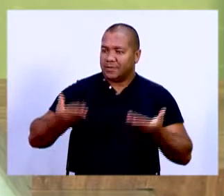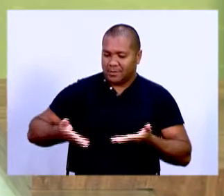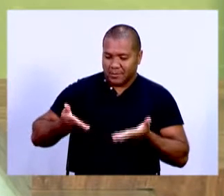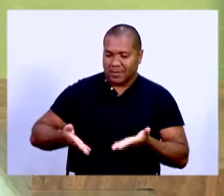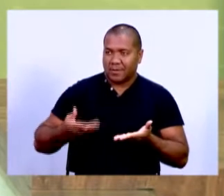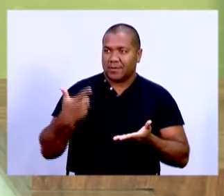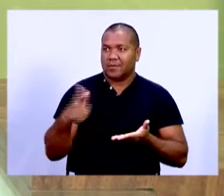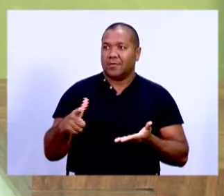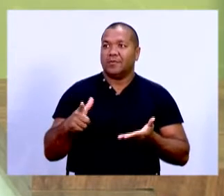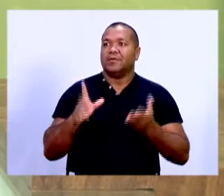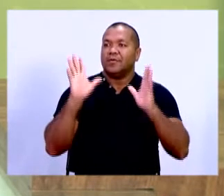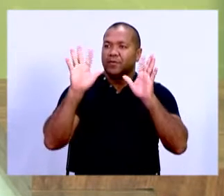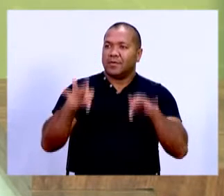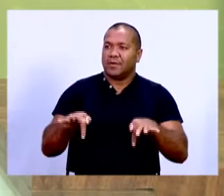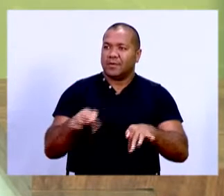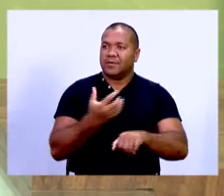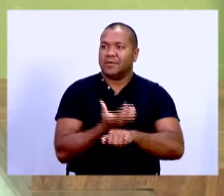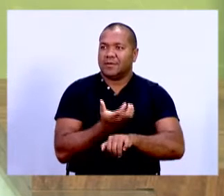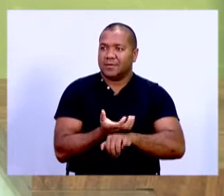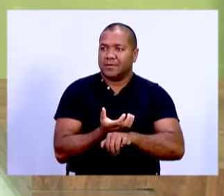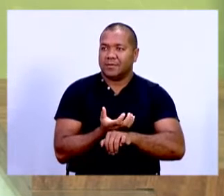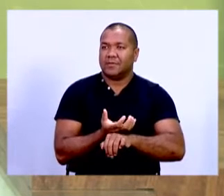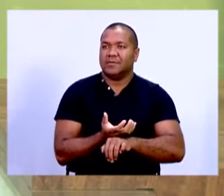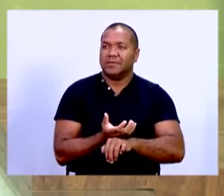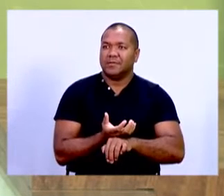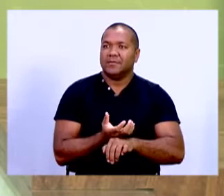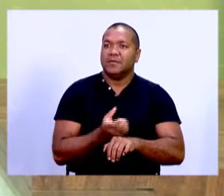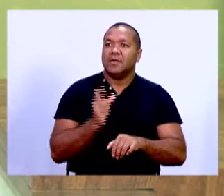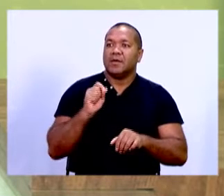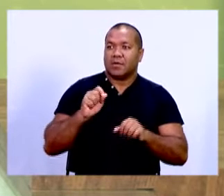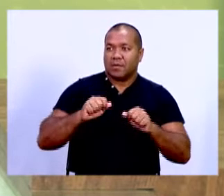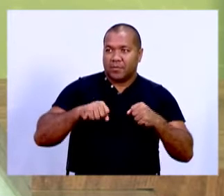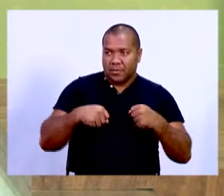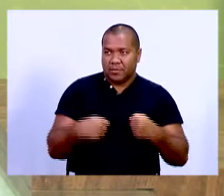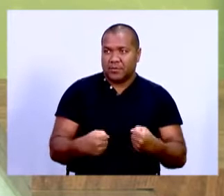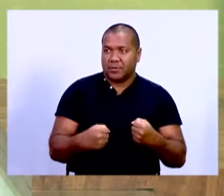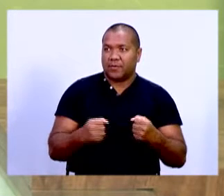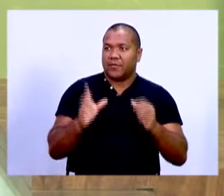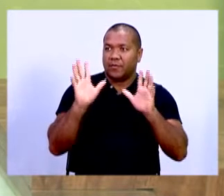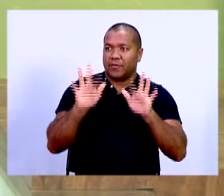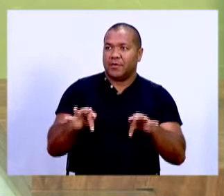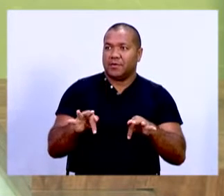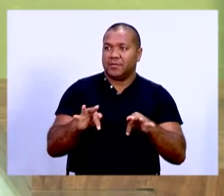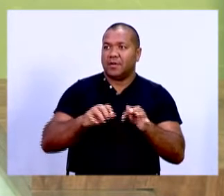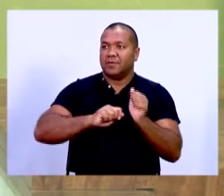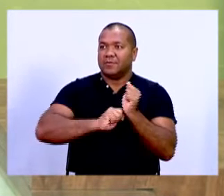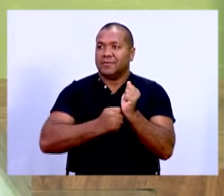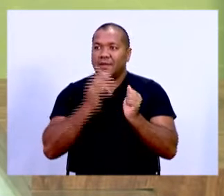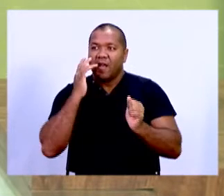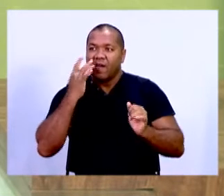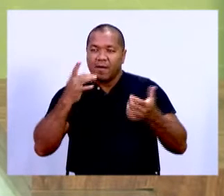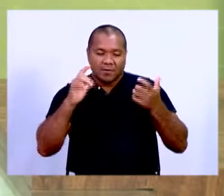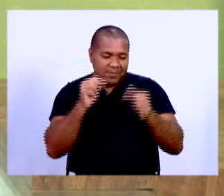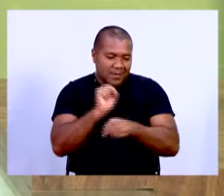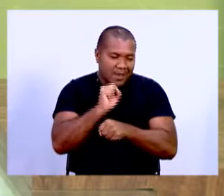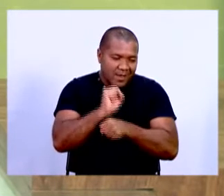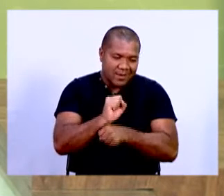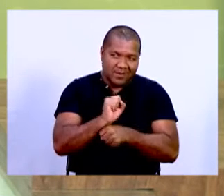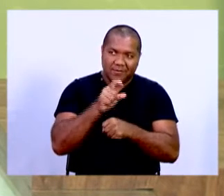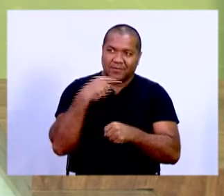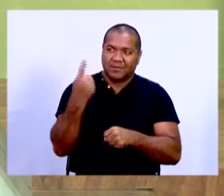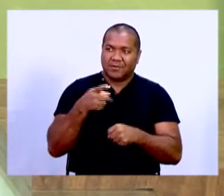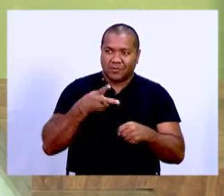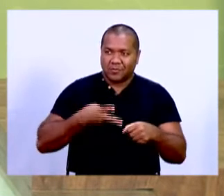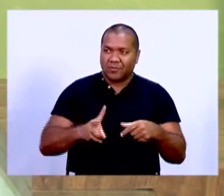chegando na reta final dessa disciplina e que possamos, assim, fechar com chave de ouro. Espero que vocês